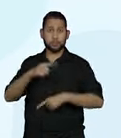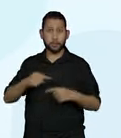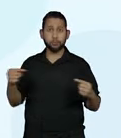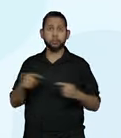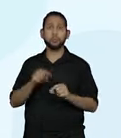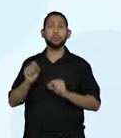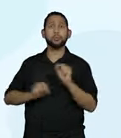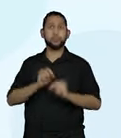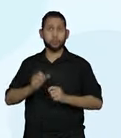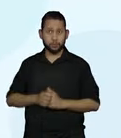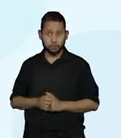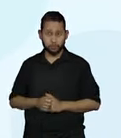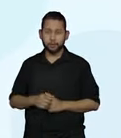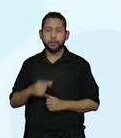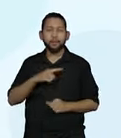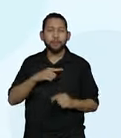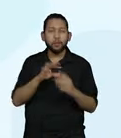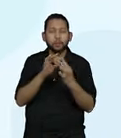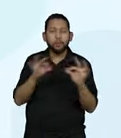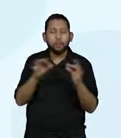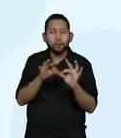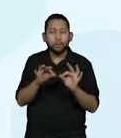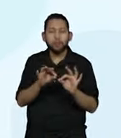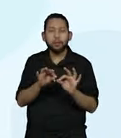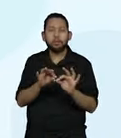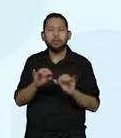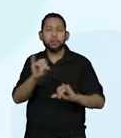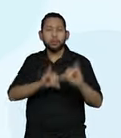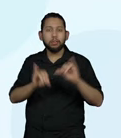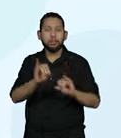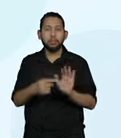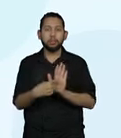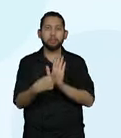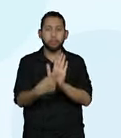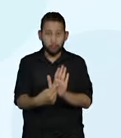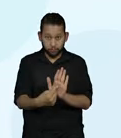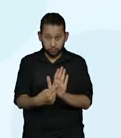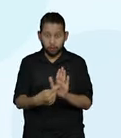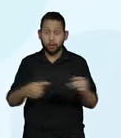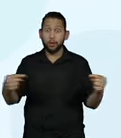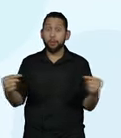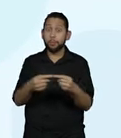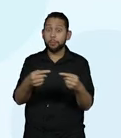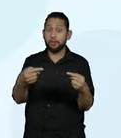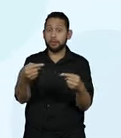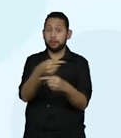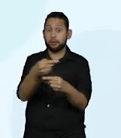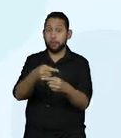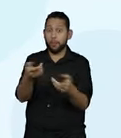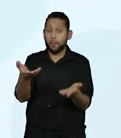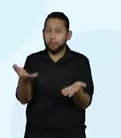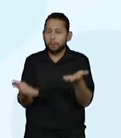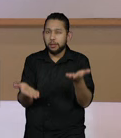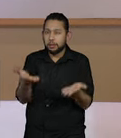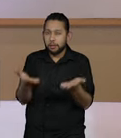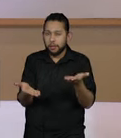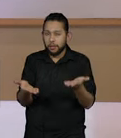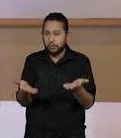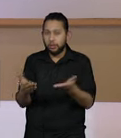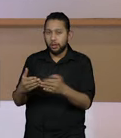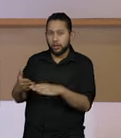hoje, representar transformações químicas usando equações químicas